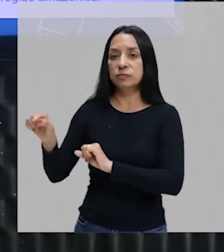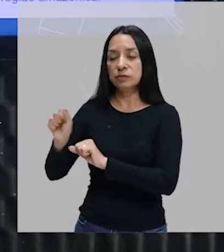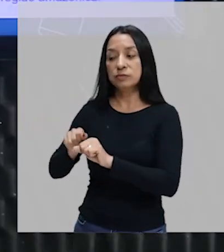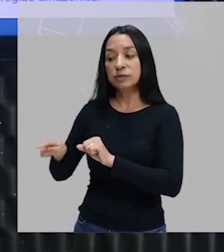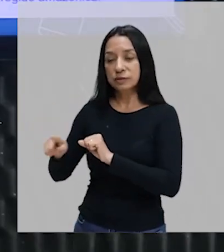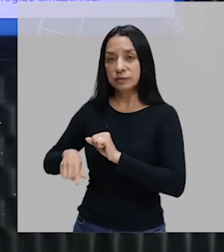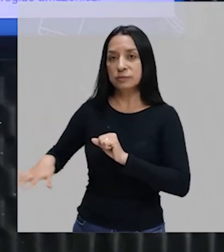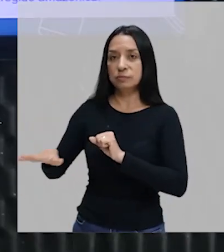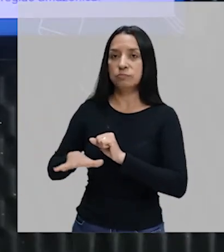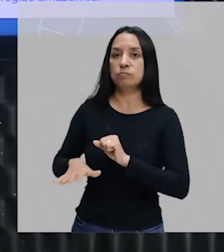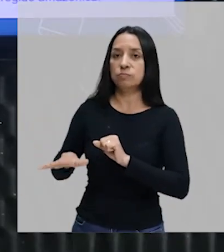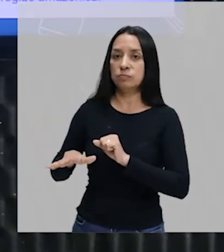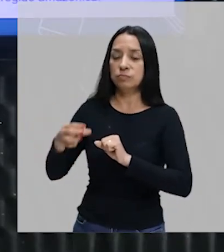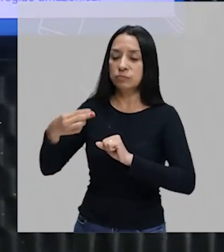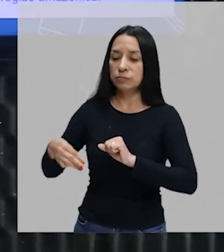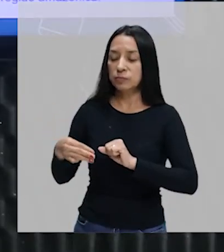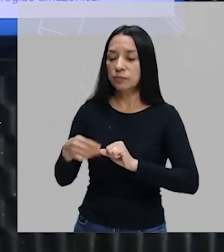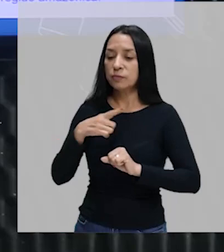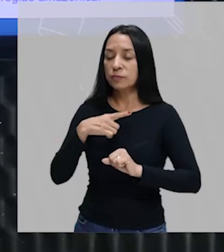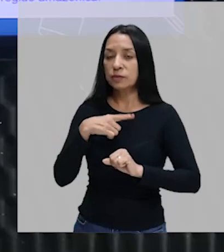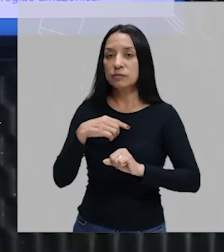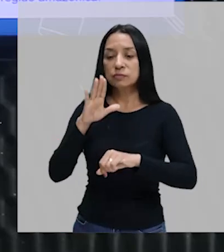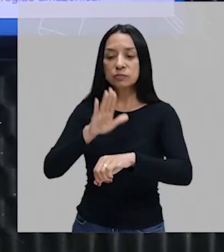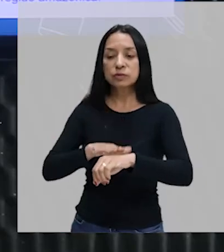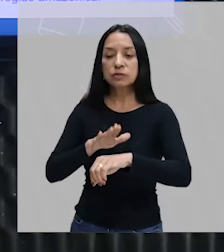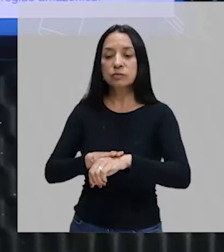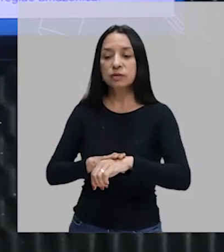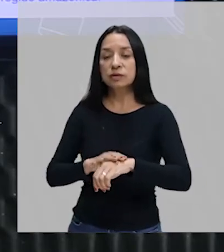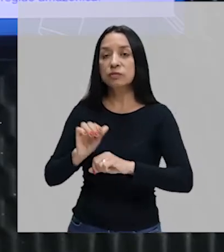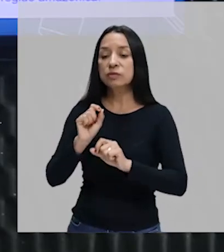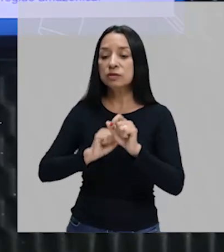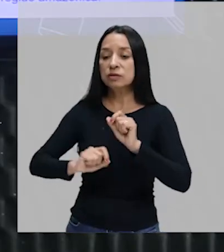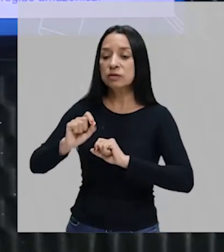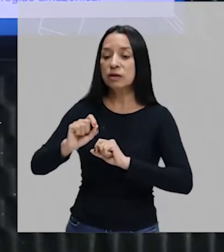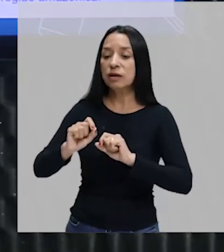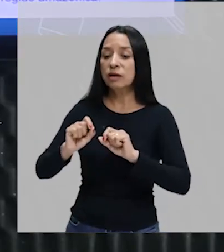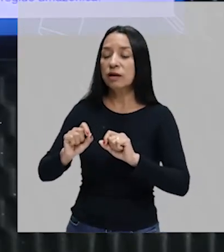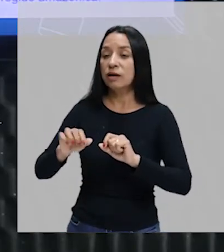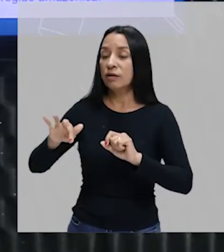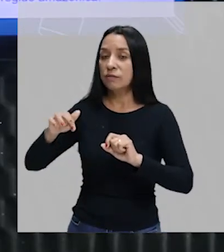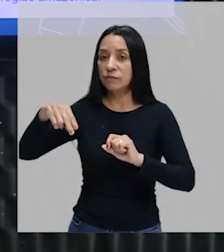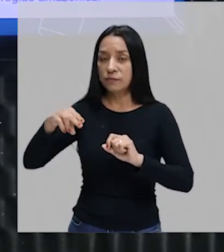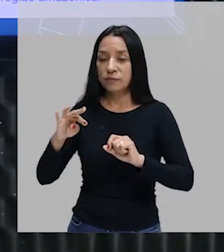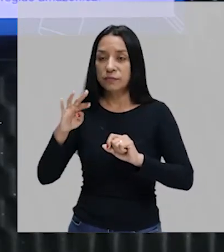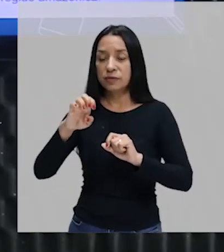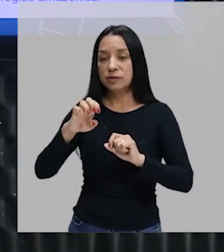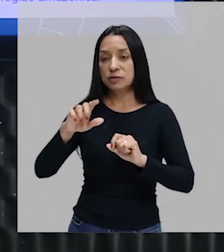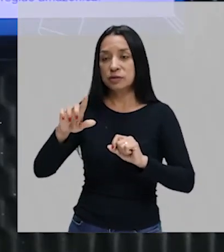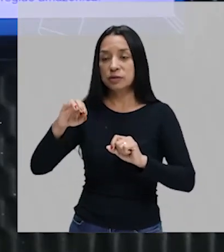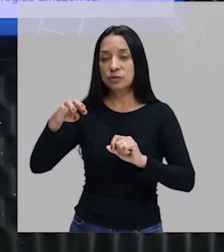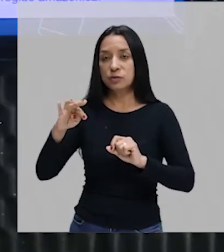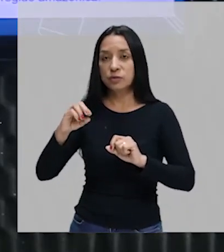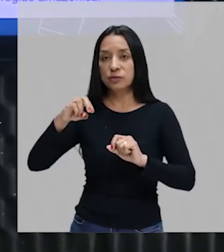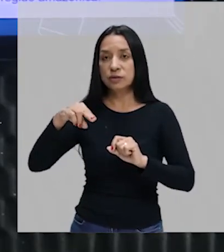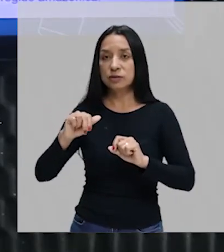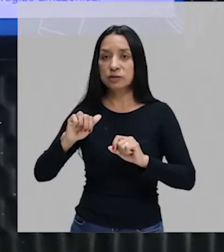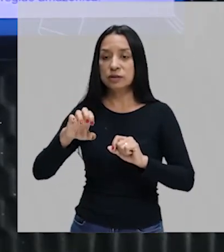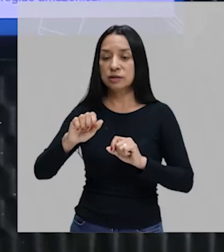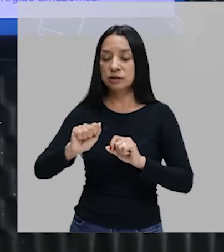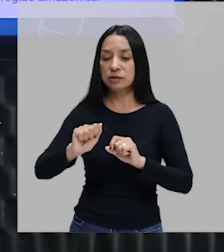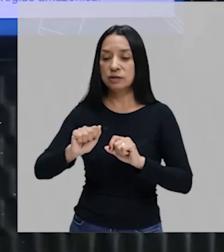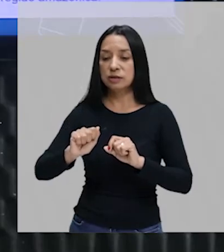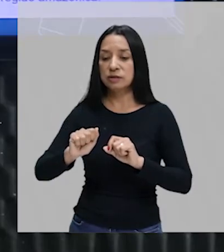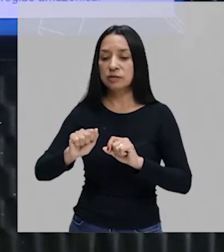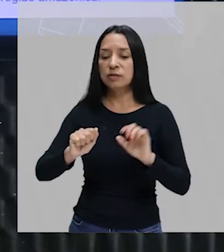território. Nós teremos a chamada Frente Litorânea. E na Frente Litorânea, o Estado vai trazer